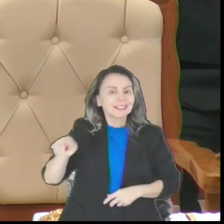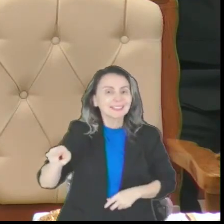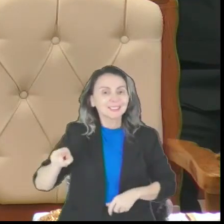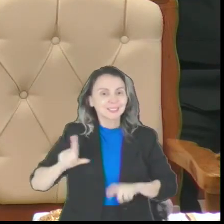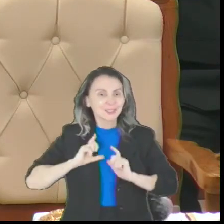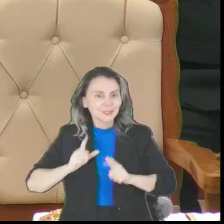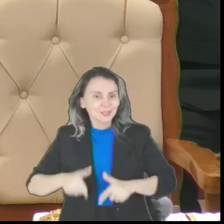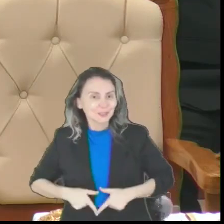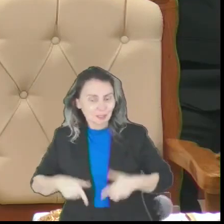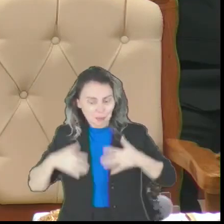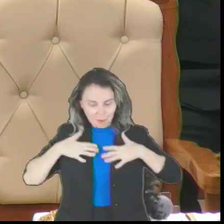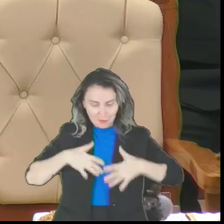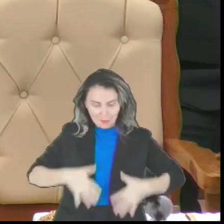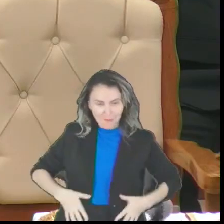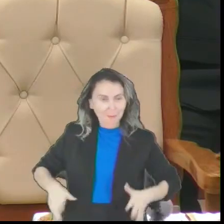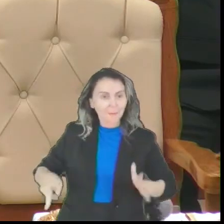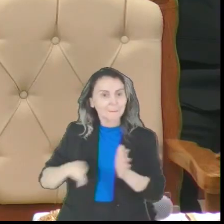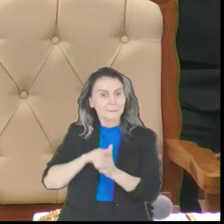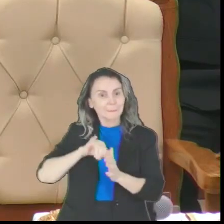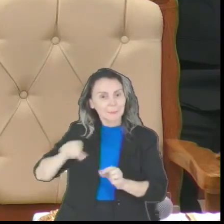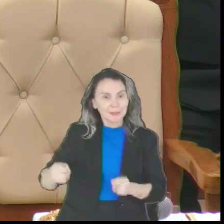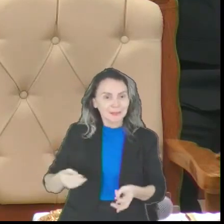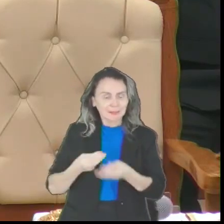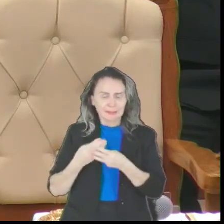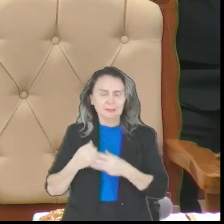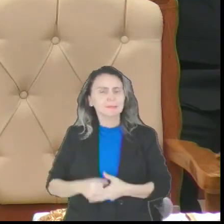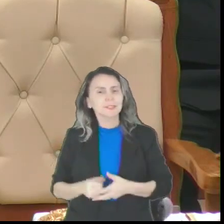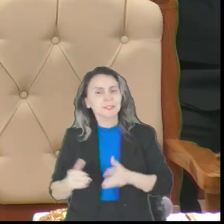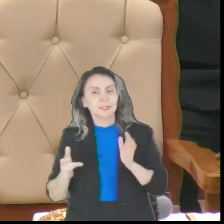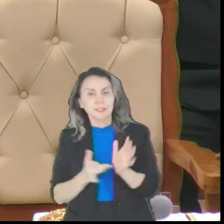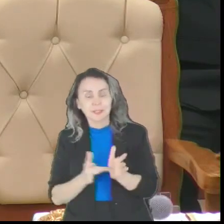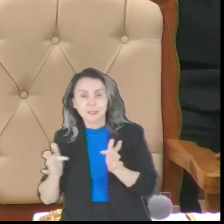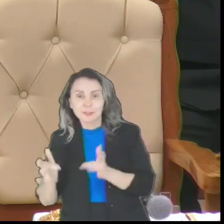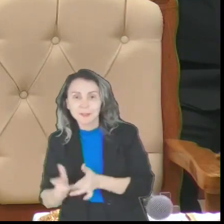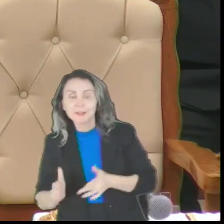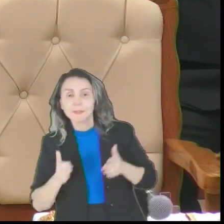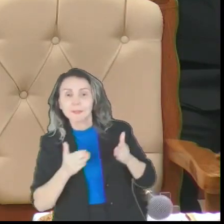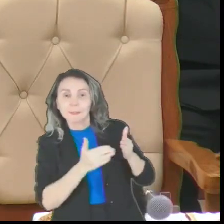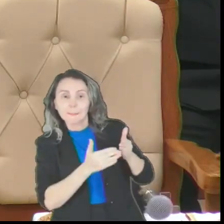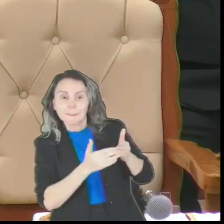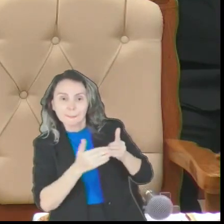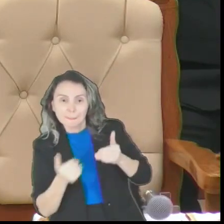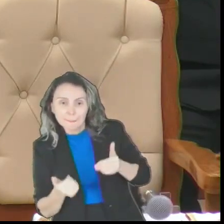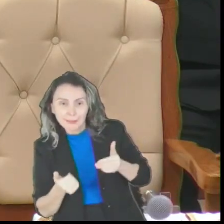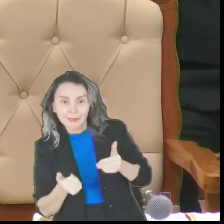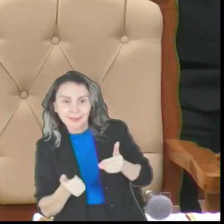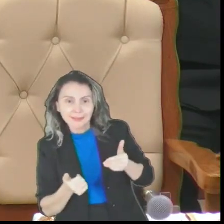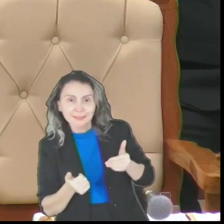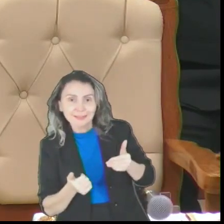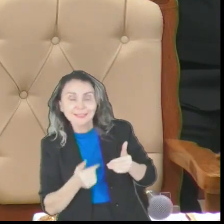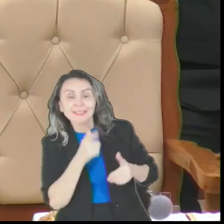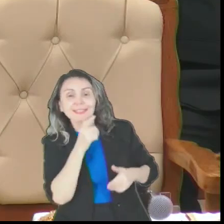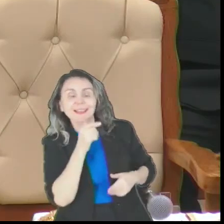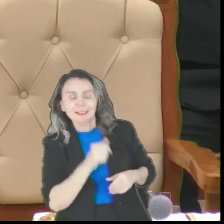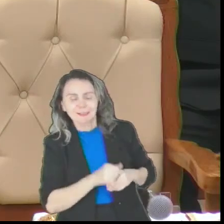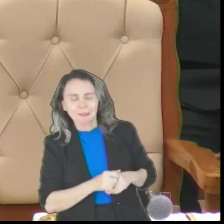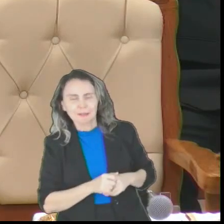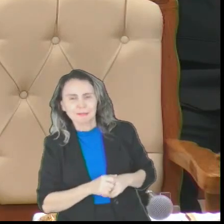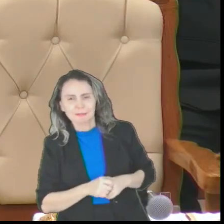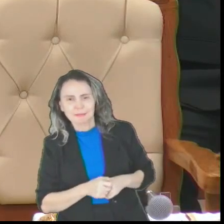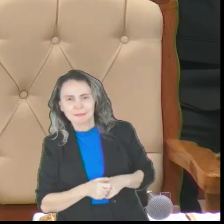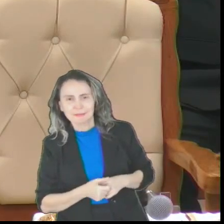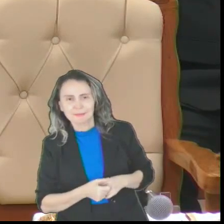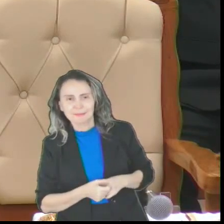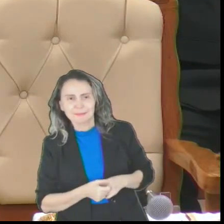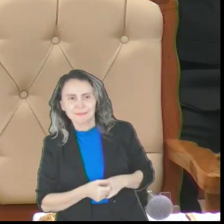mulher samaritana alguma coisa para tomar, para saciar a sede. A mulher diz: o senhor não